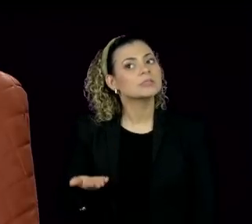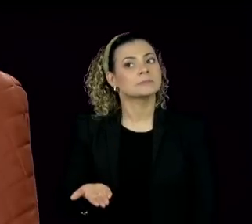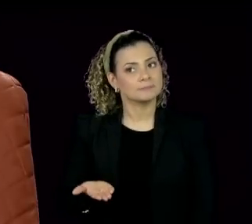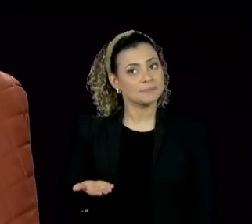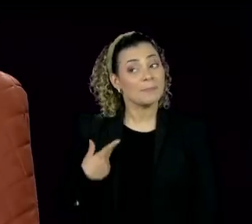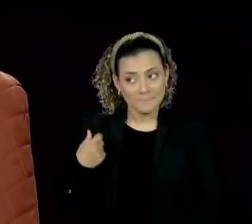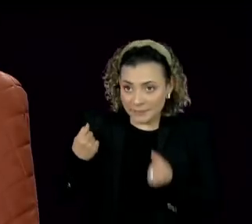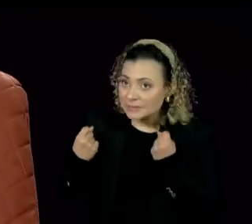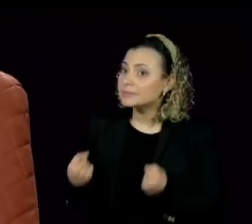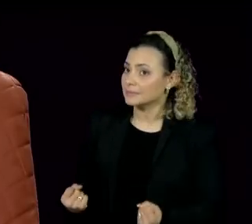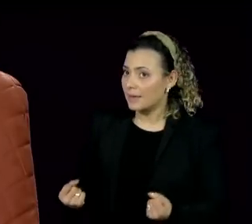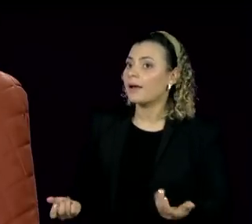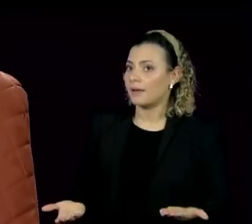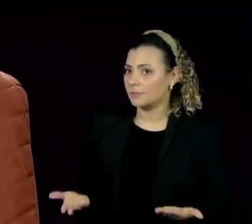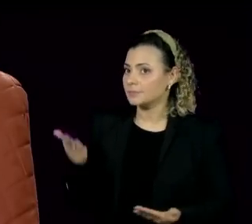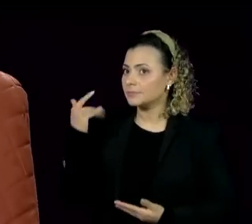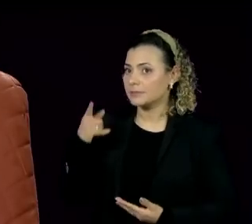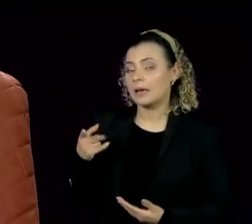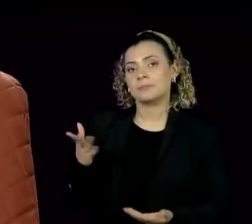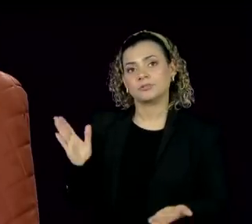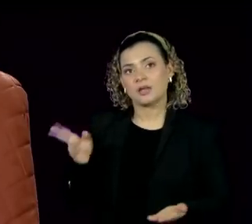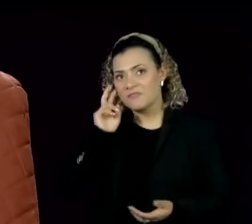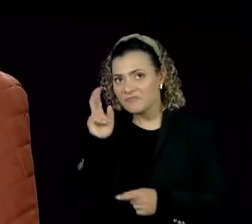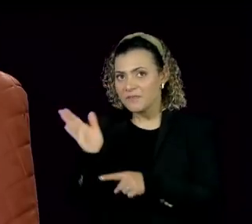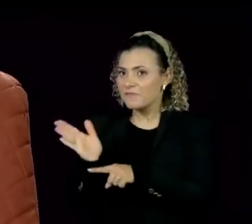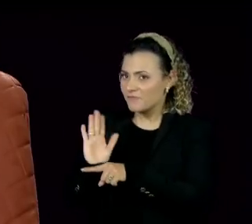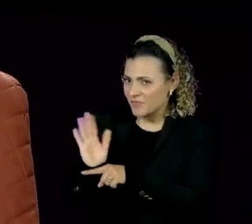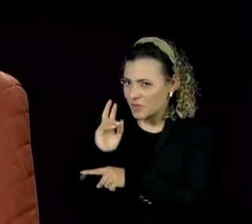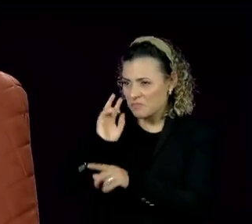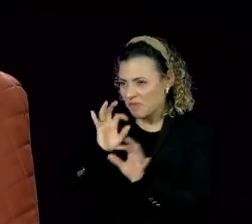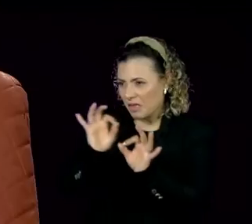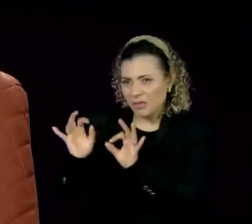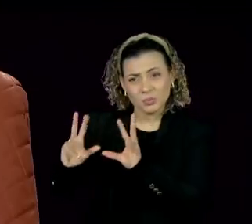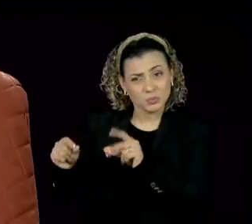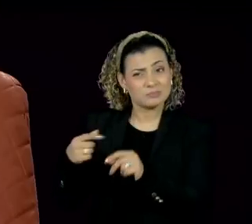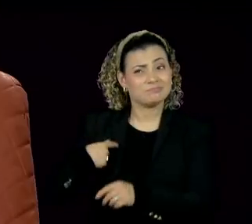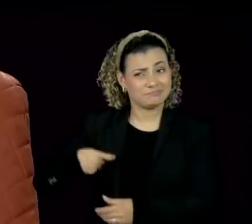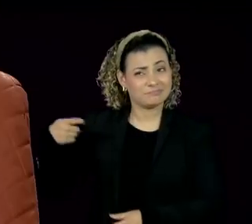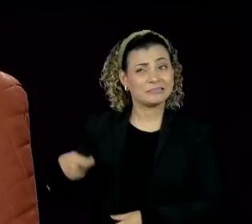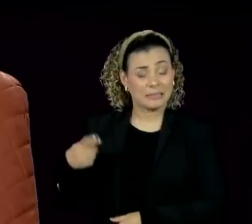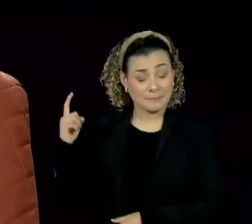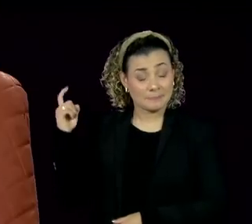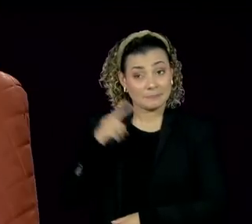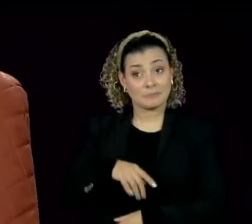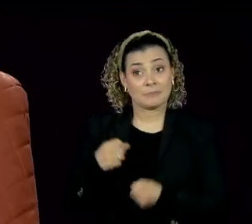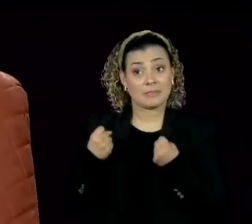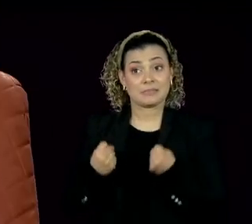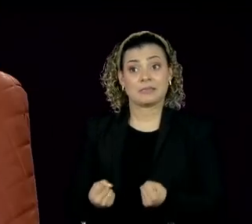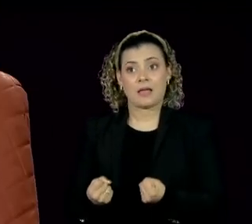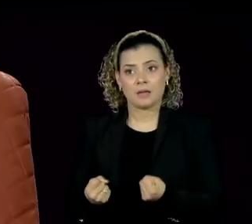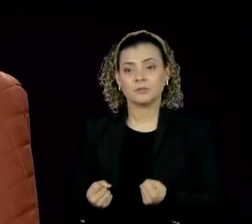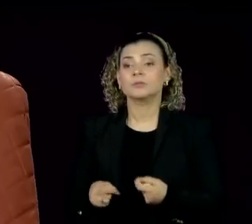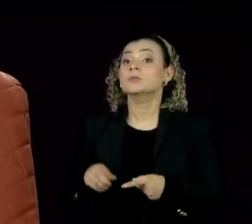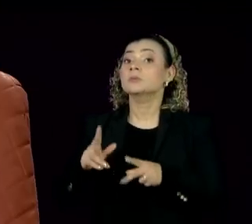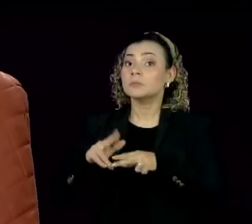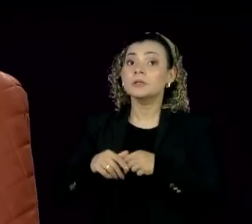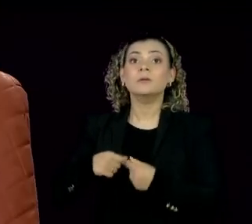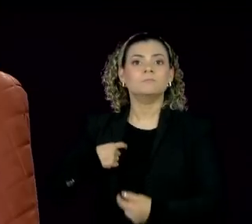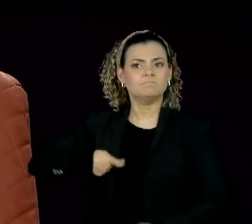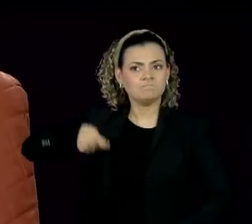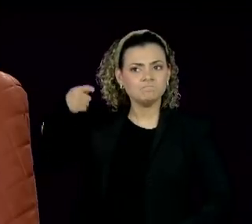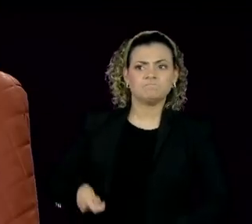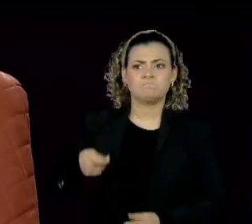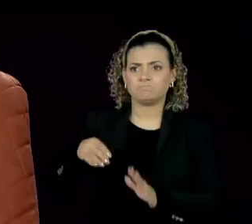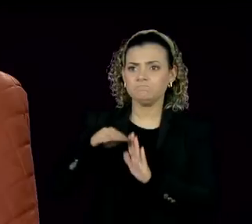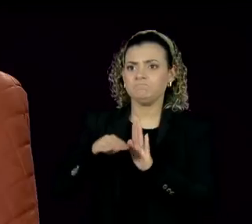ali é pesado, né? Isso aí a gente já vê filmes também, né? Ali, assim, a rigidez é muito